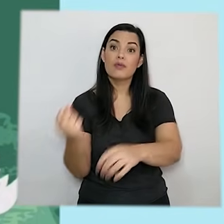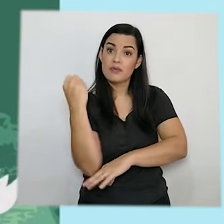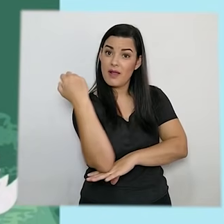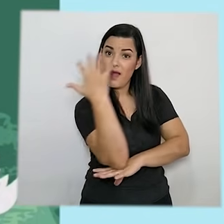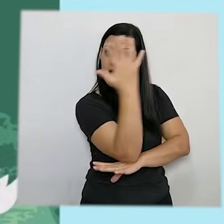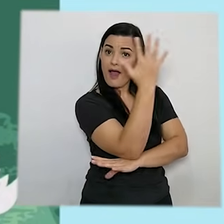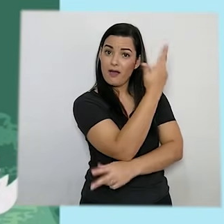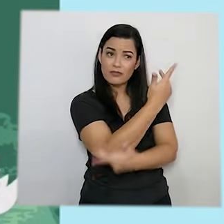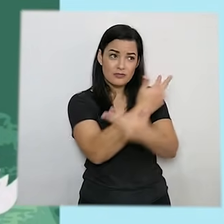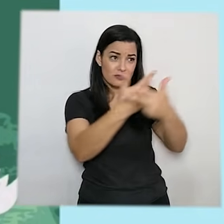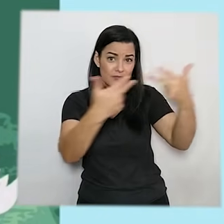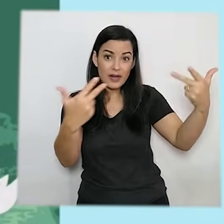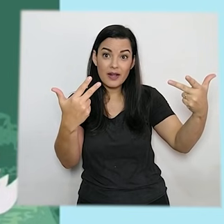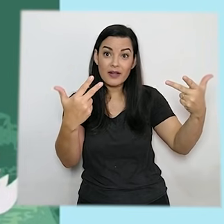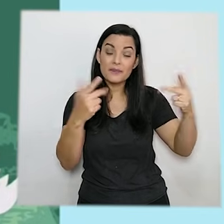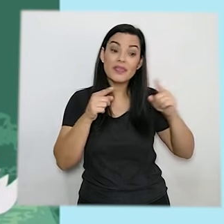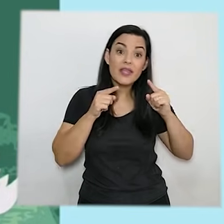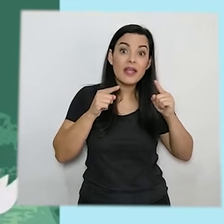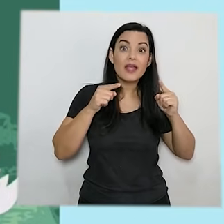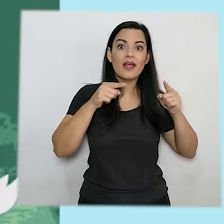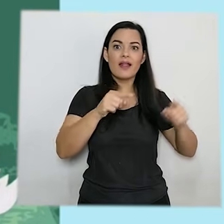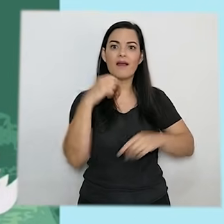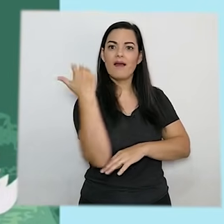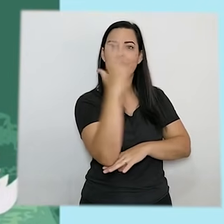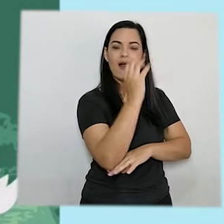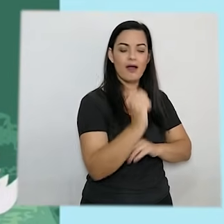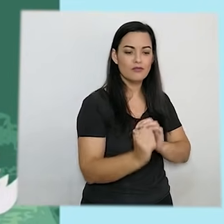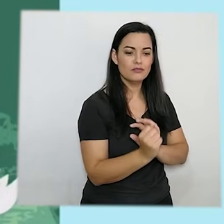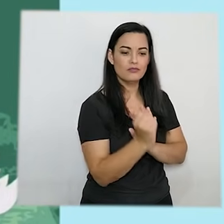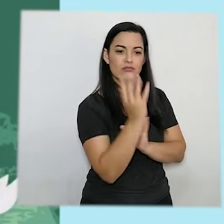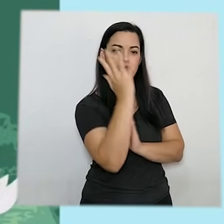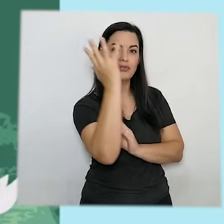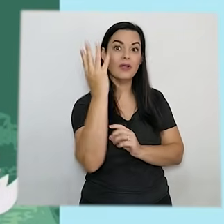árvores saíram 3 aves brancas.